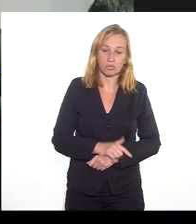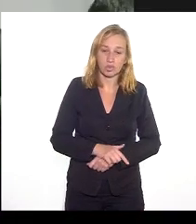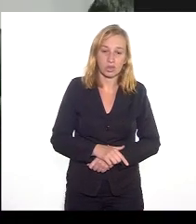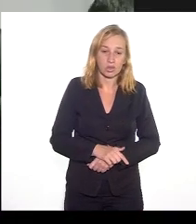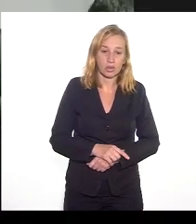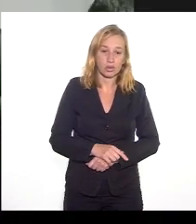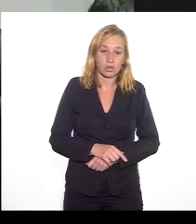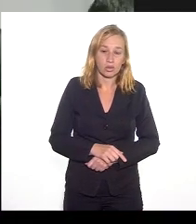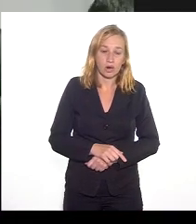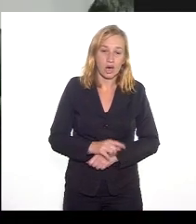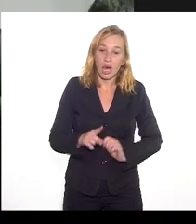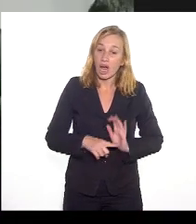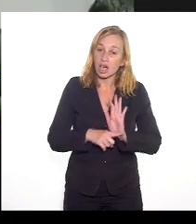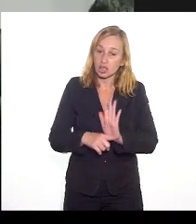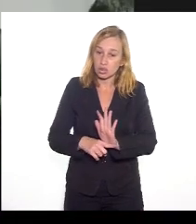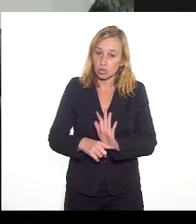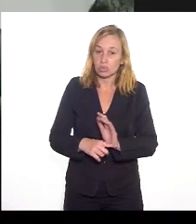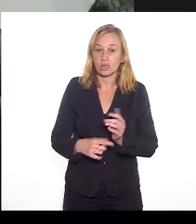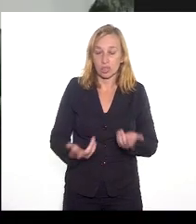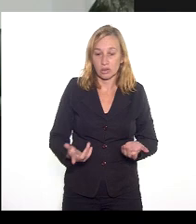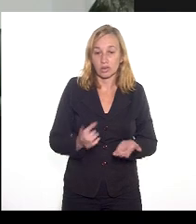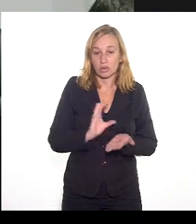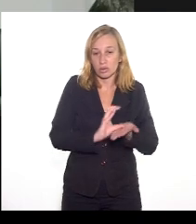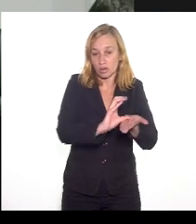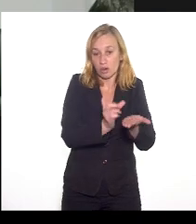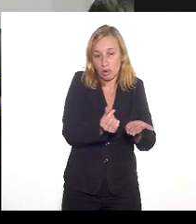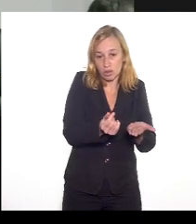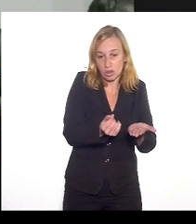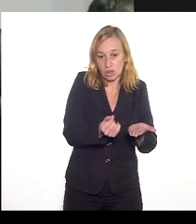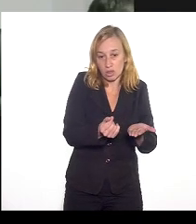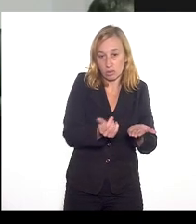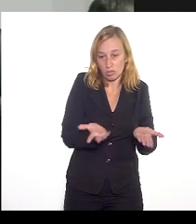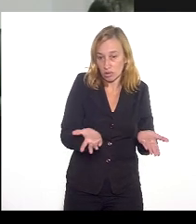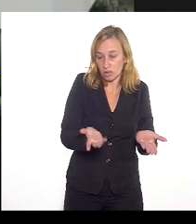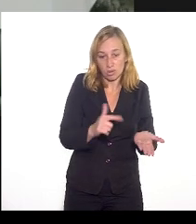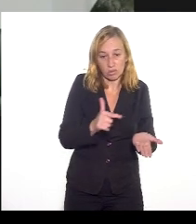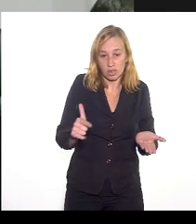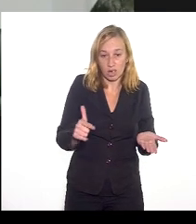o auxílio. Se nós prorrogarmos o auxílio, no prorrogação, a gente vota